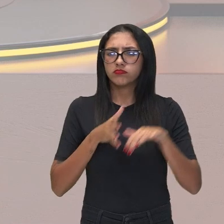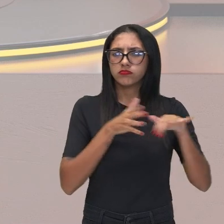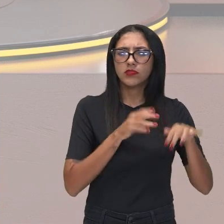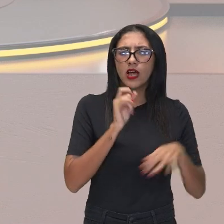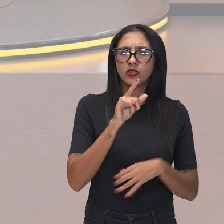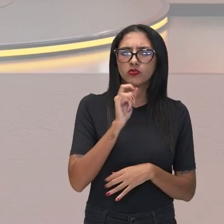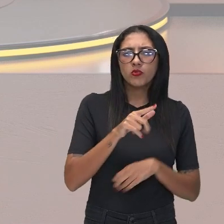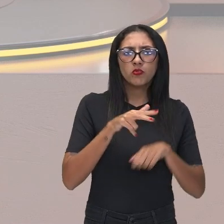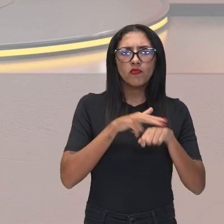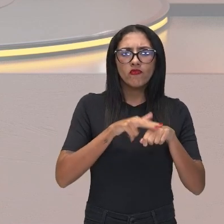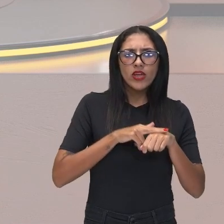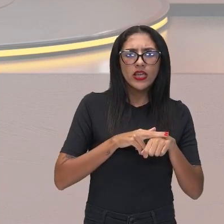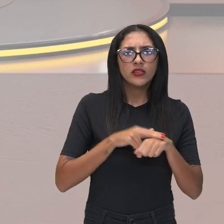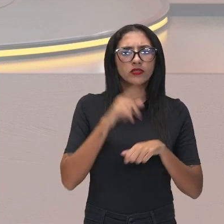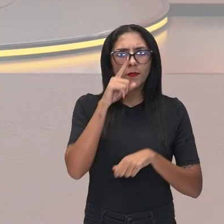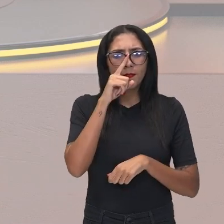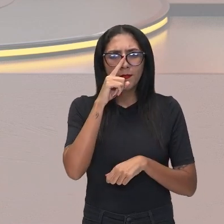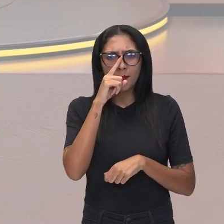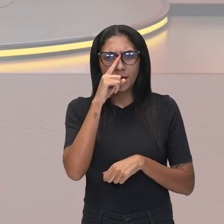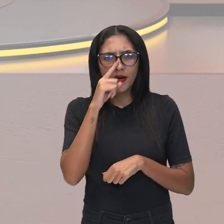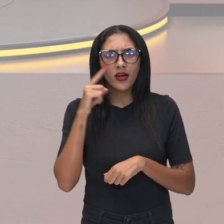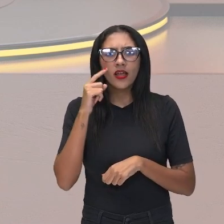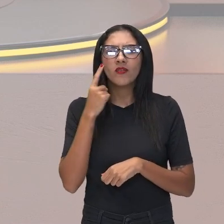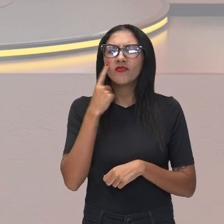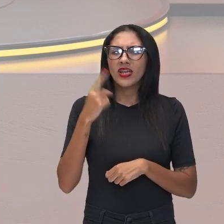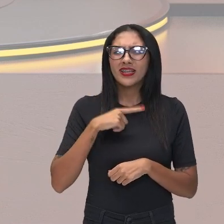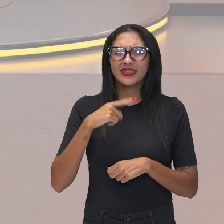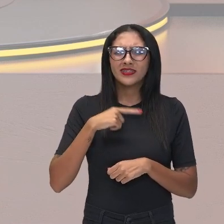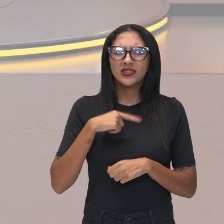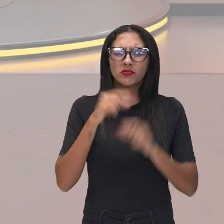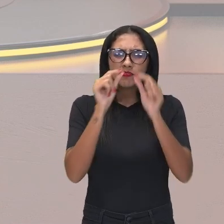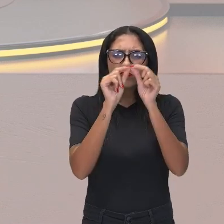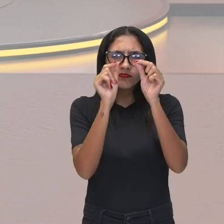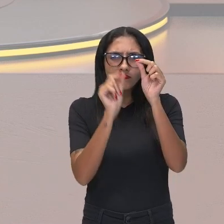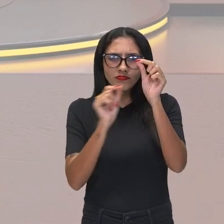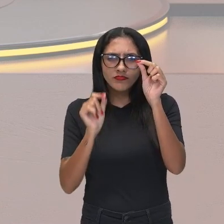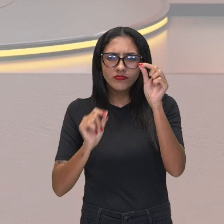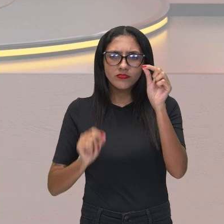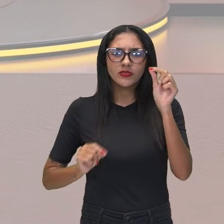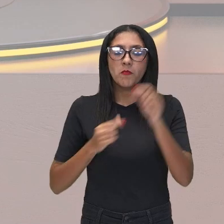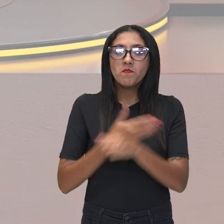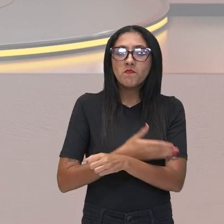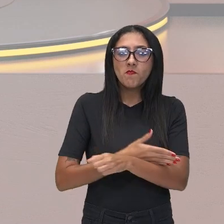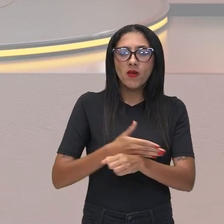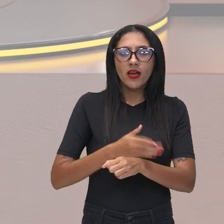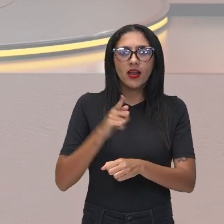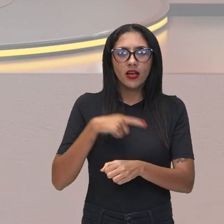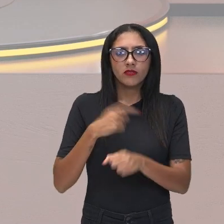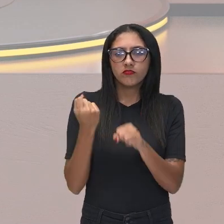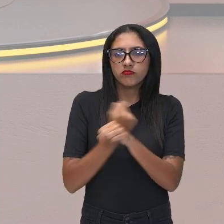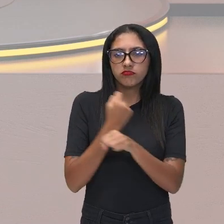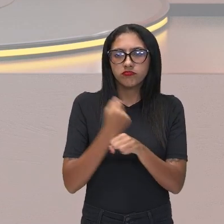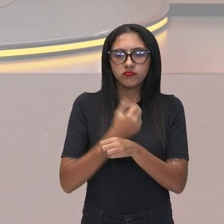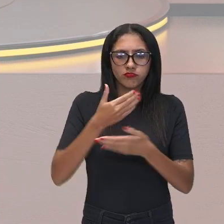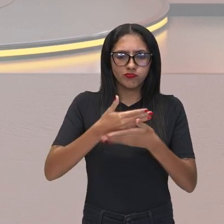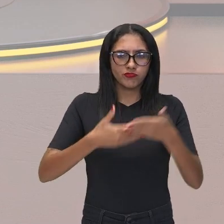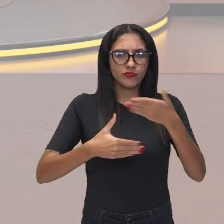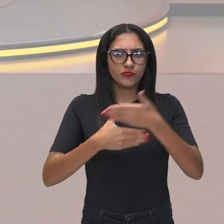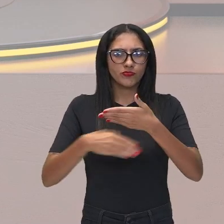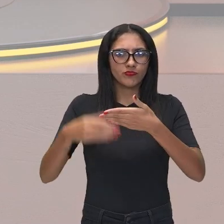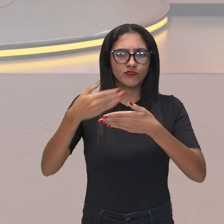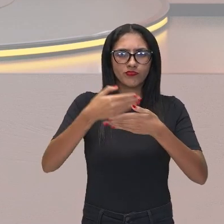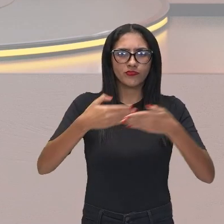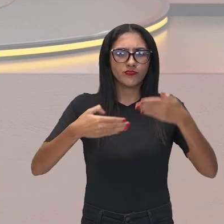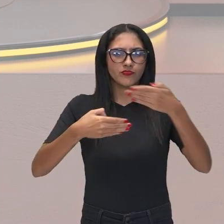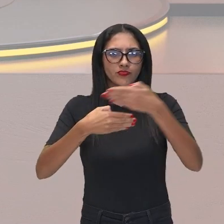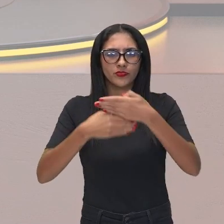o verde e o amarelo, nós temos uma linha branca que é justamente o Muro de Berlim, tá bom? Vamos a alguns